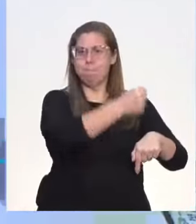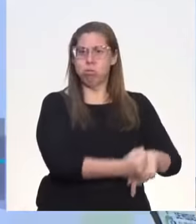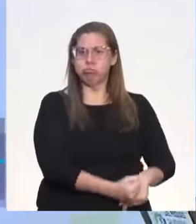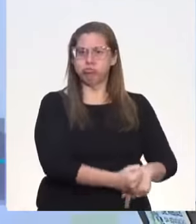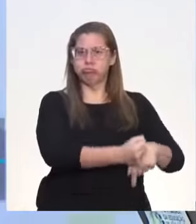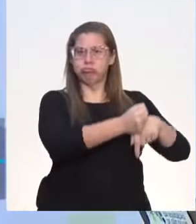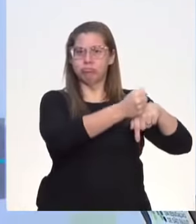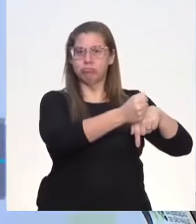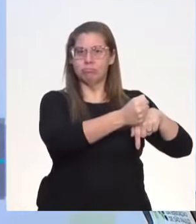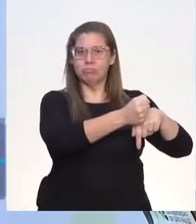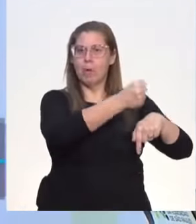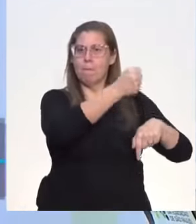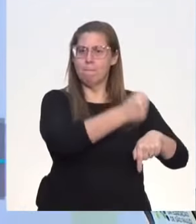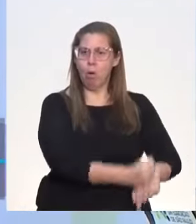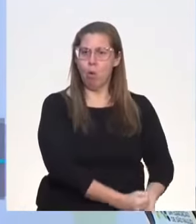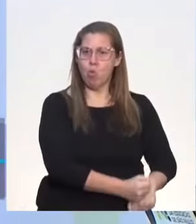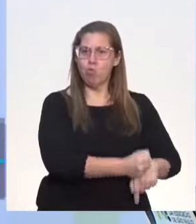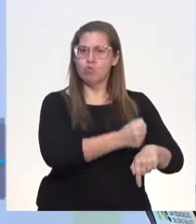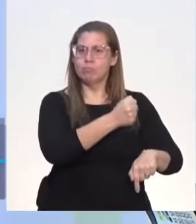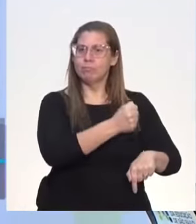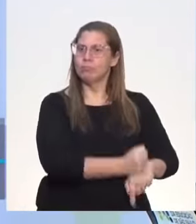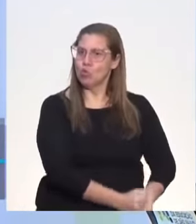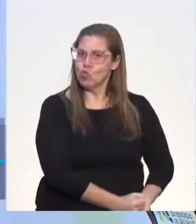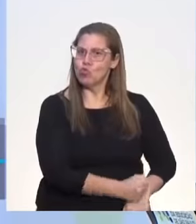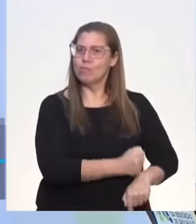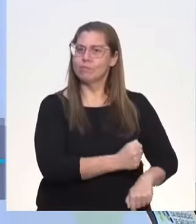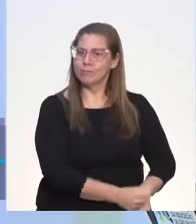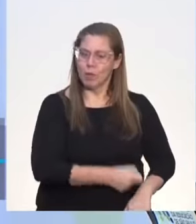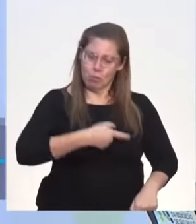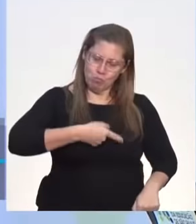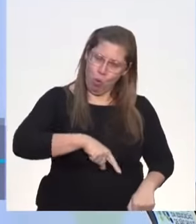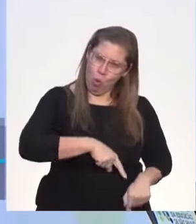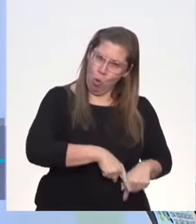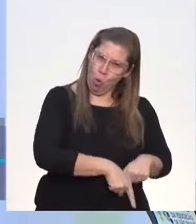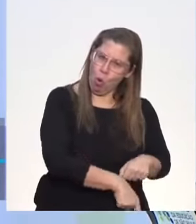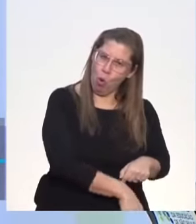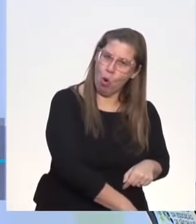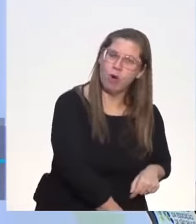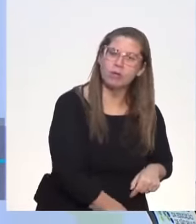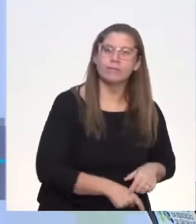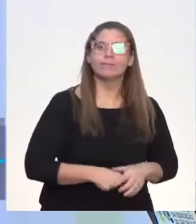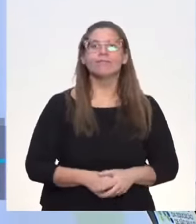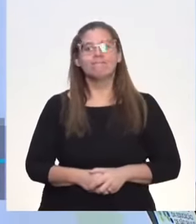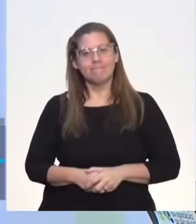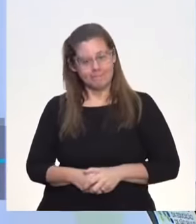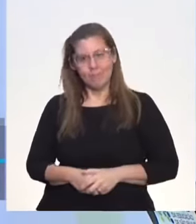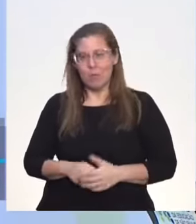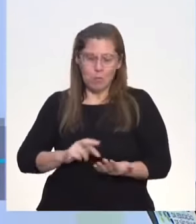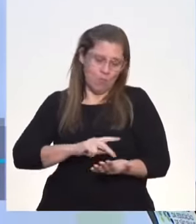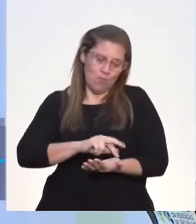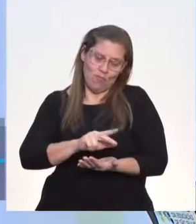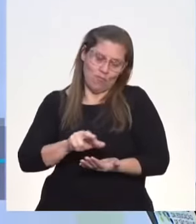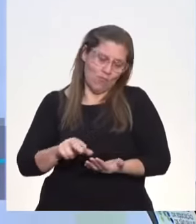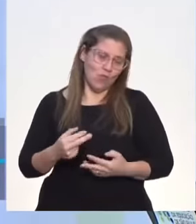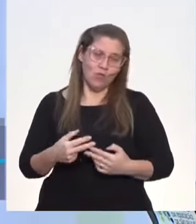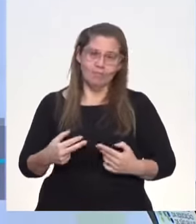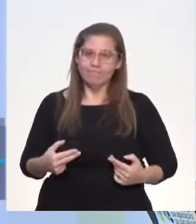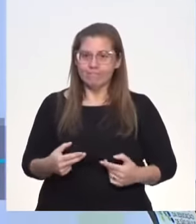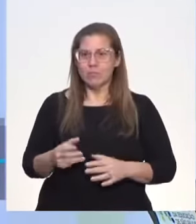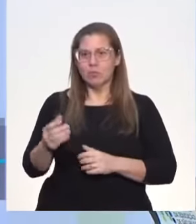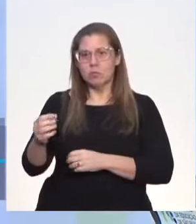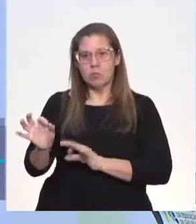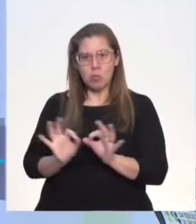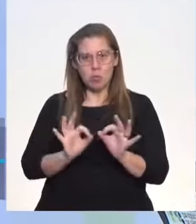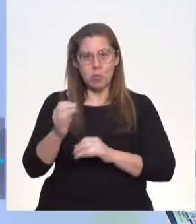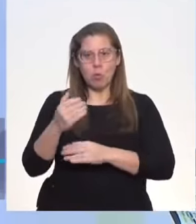e aí eu tenho então a ação de uma sonda que eu posso usar para diversos tipos